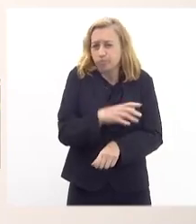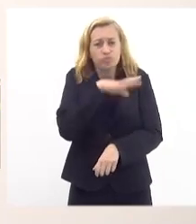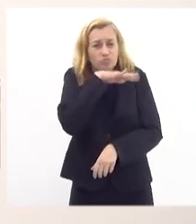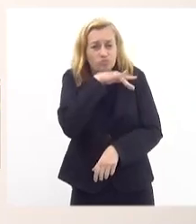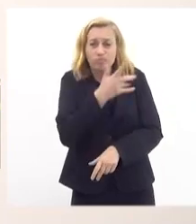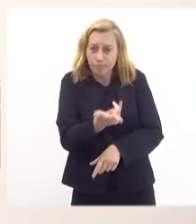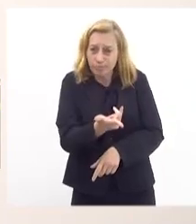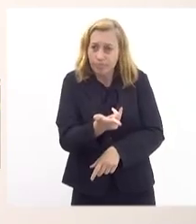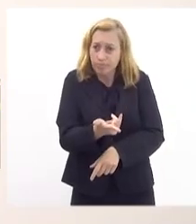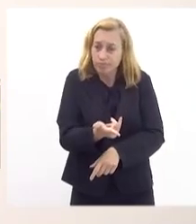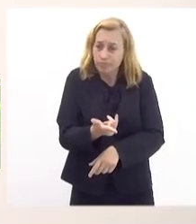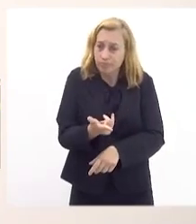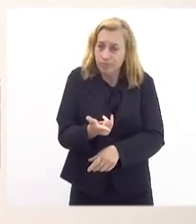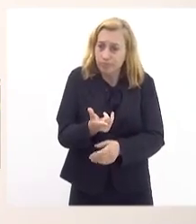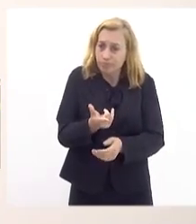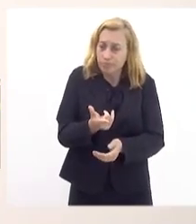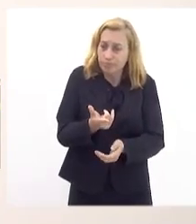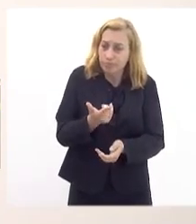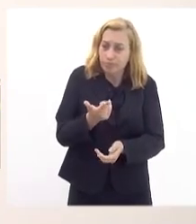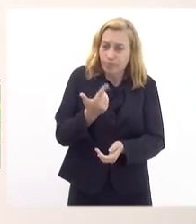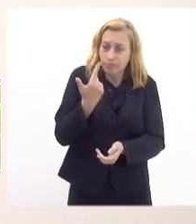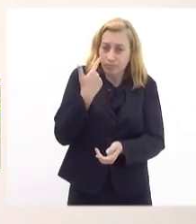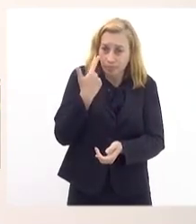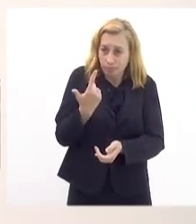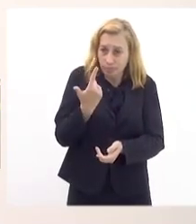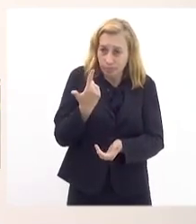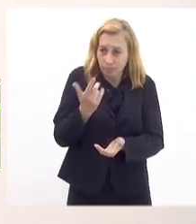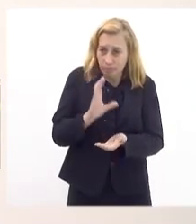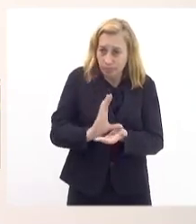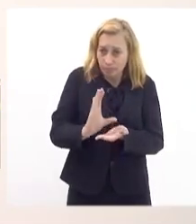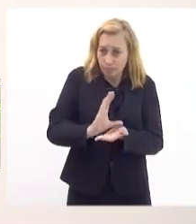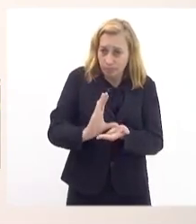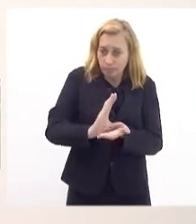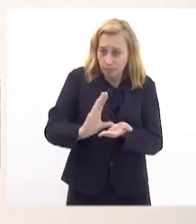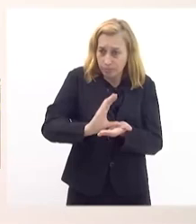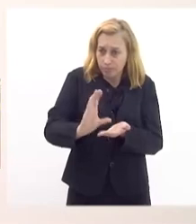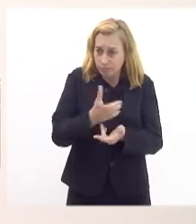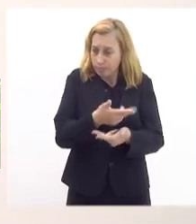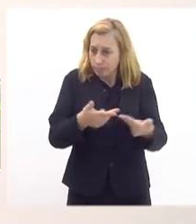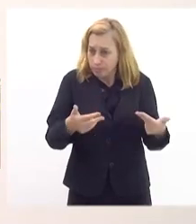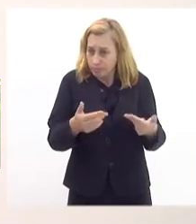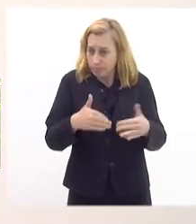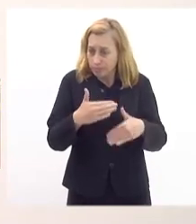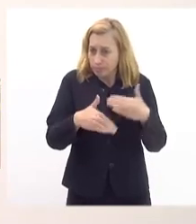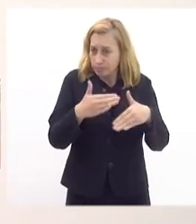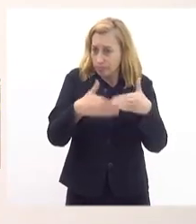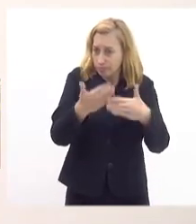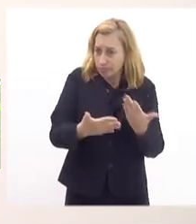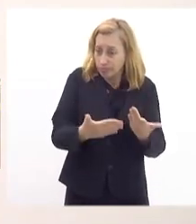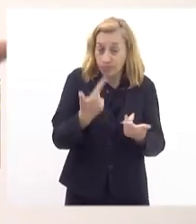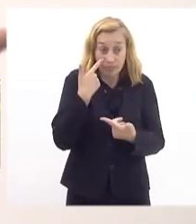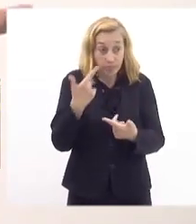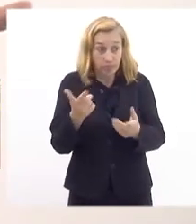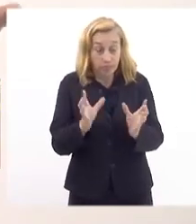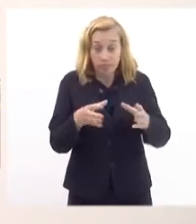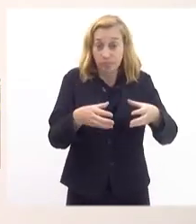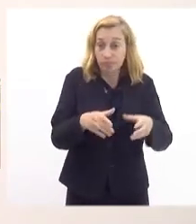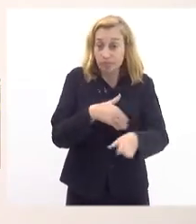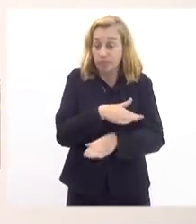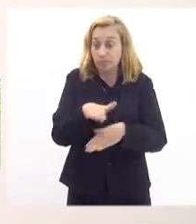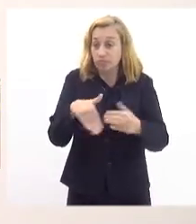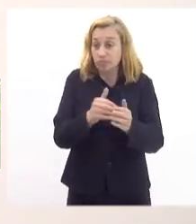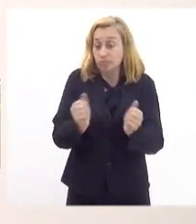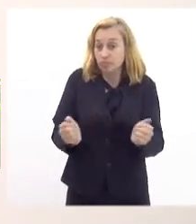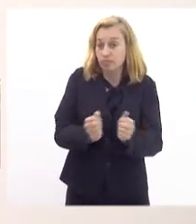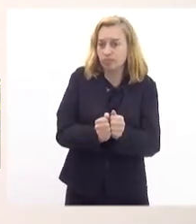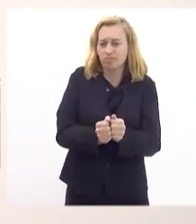não é uma fortuna como é e vai movimentar imagina as polpudas com as comissões de todos os envolvidos